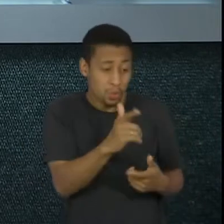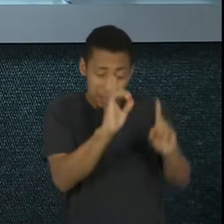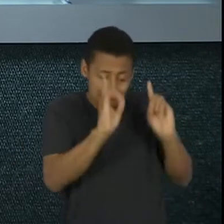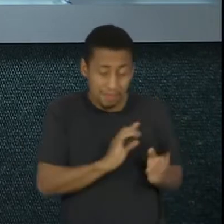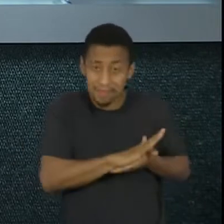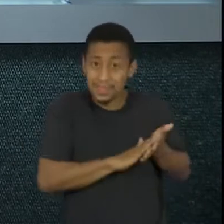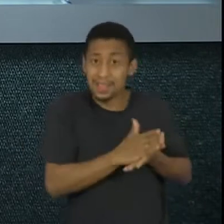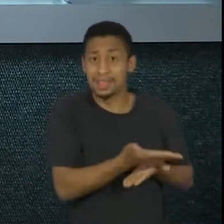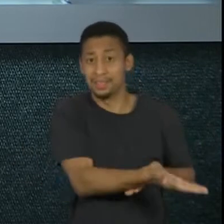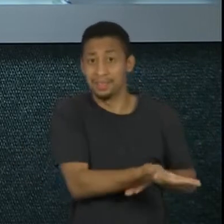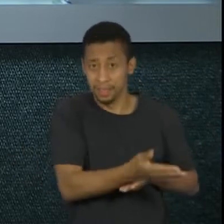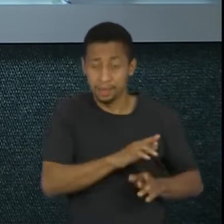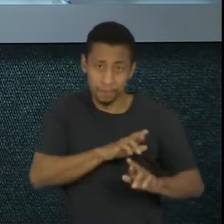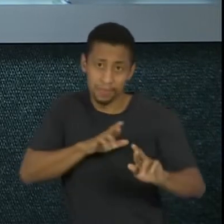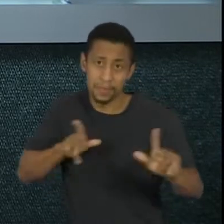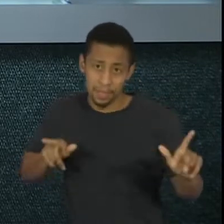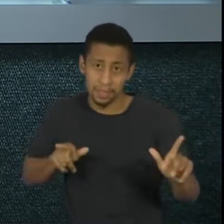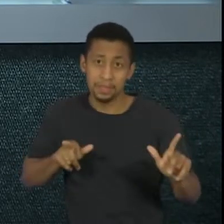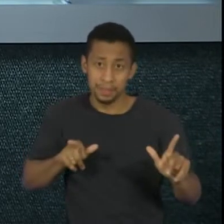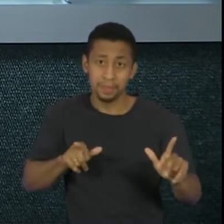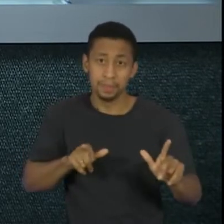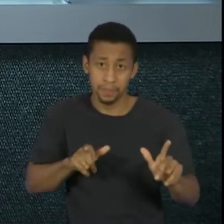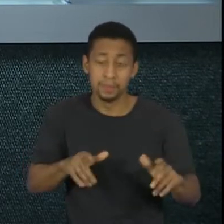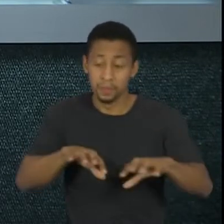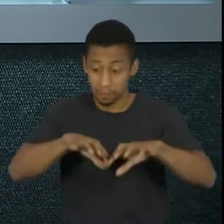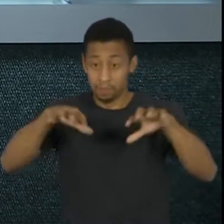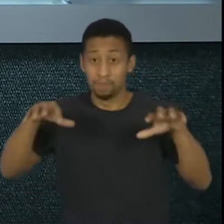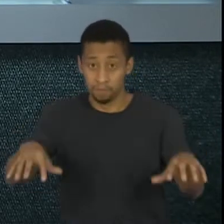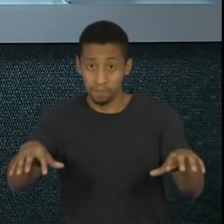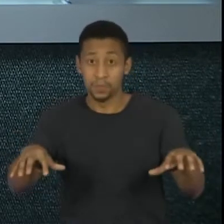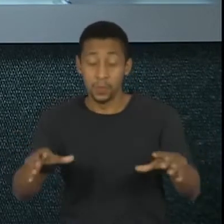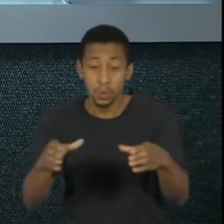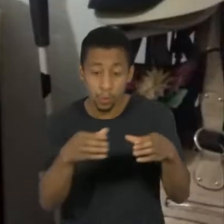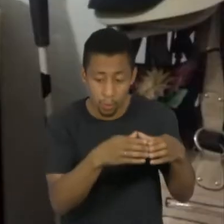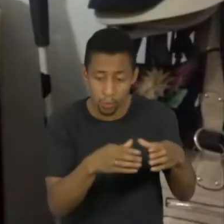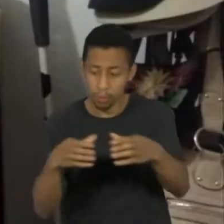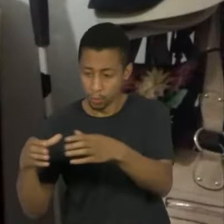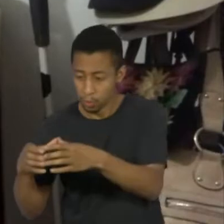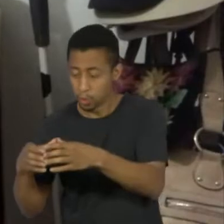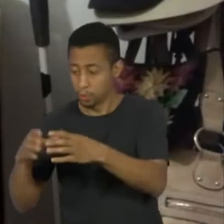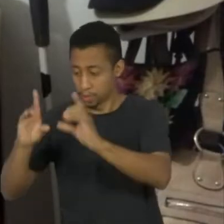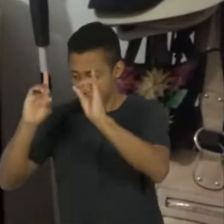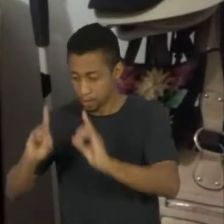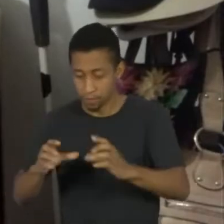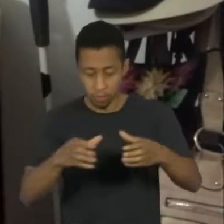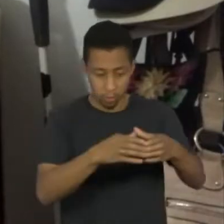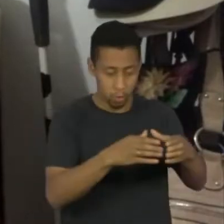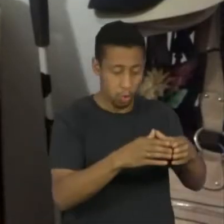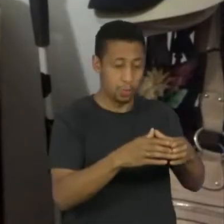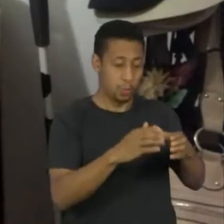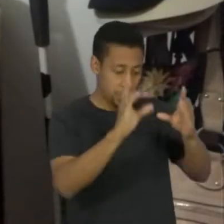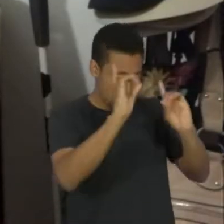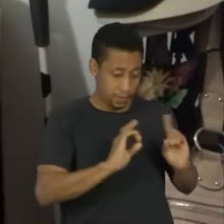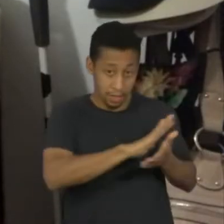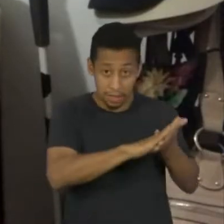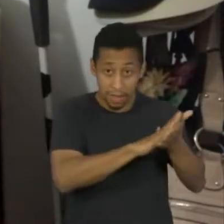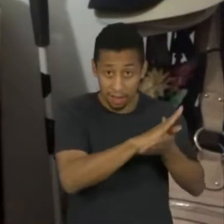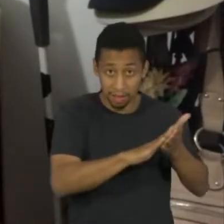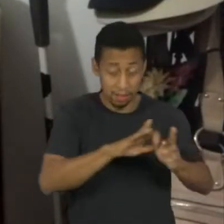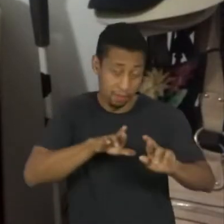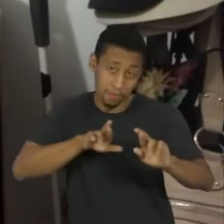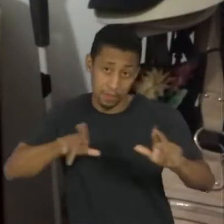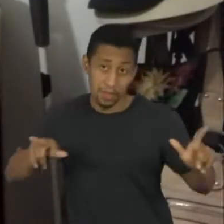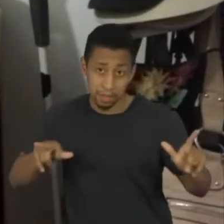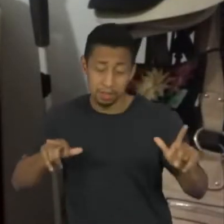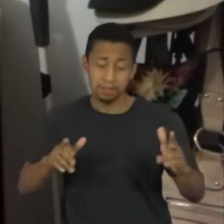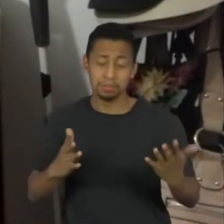houve nenhum tipo de diferenciação entre os trabalhadores e todos estão sendo cortados aí nos seus salários e nas suas jornadas.